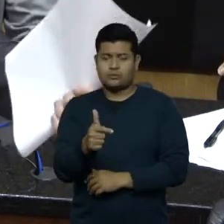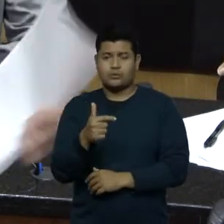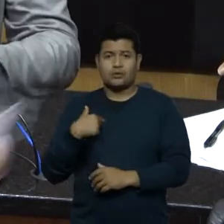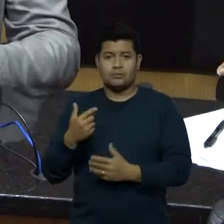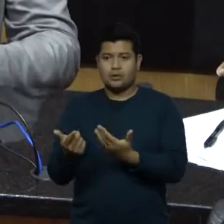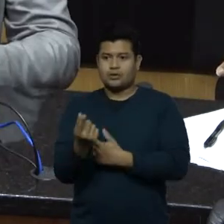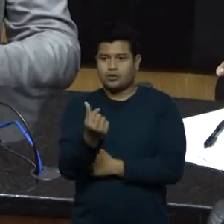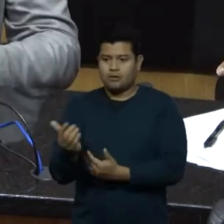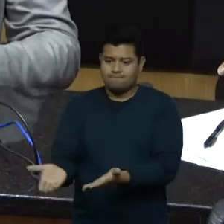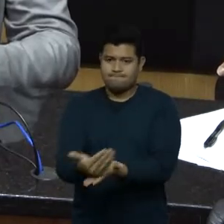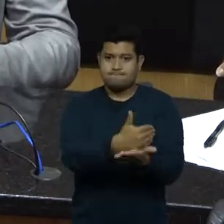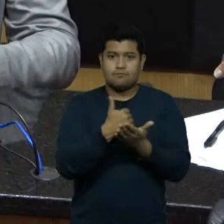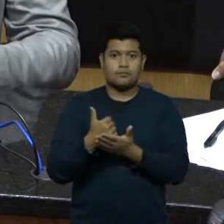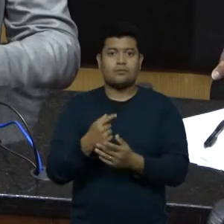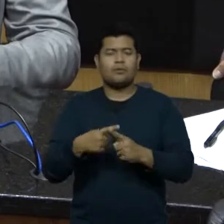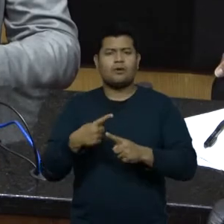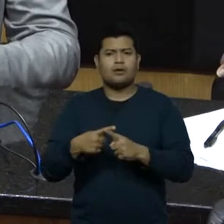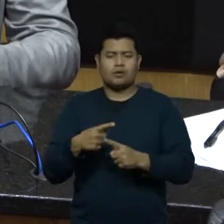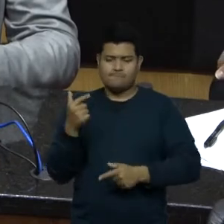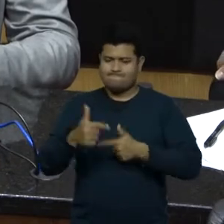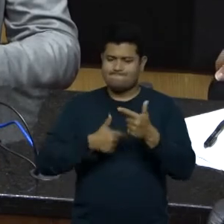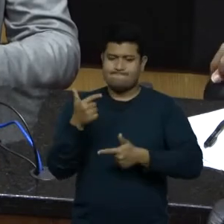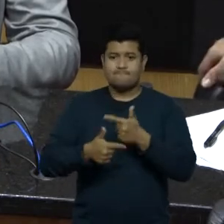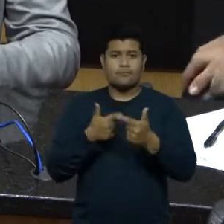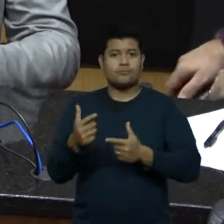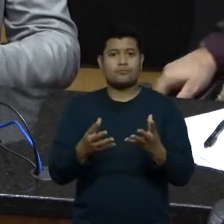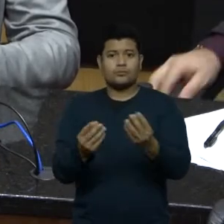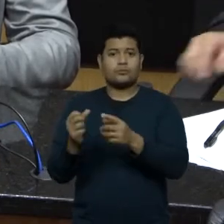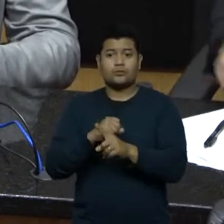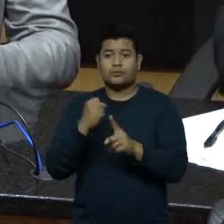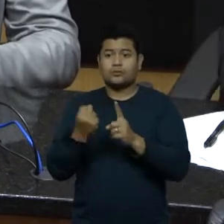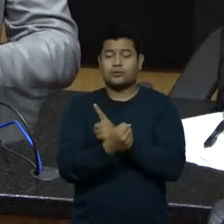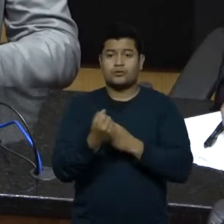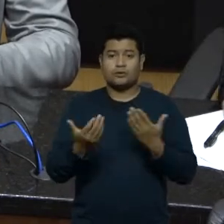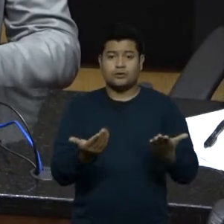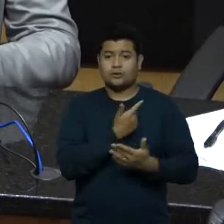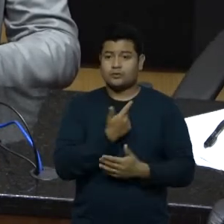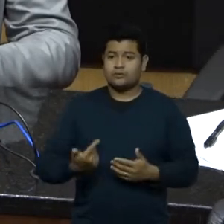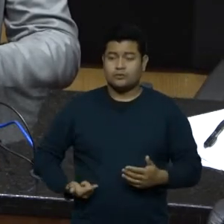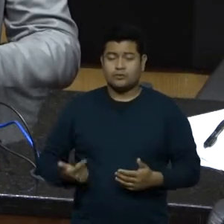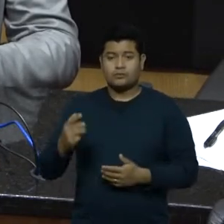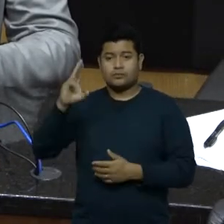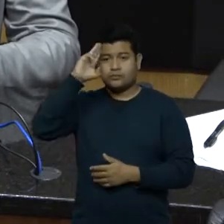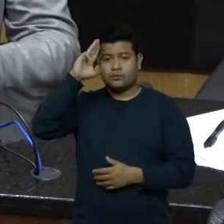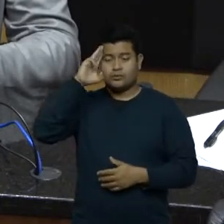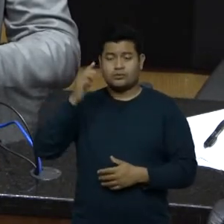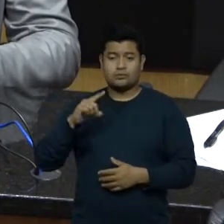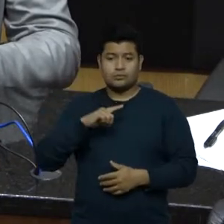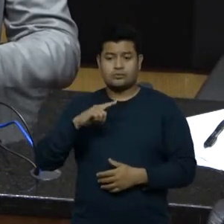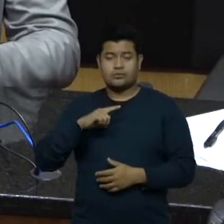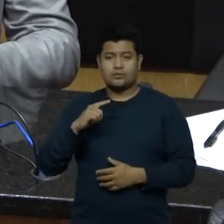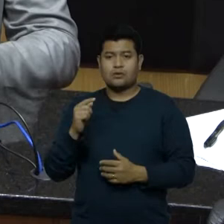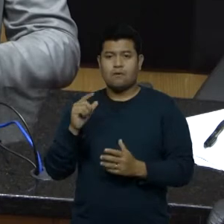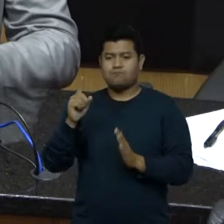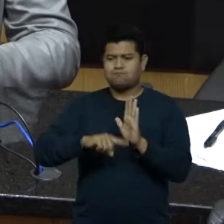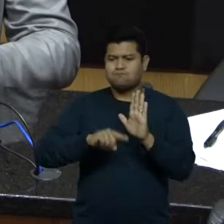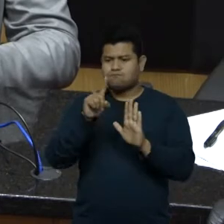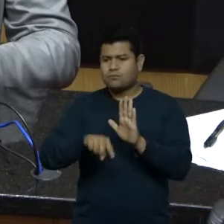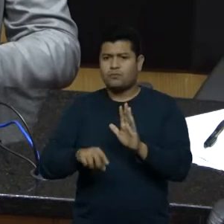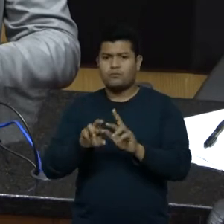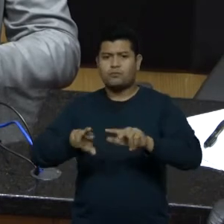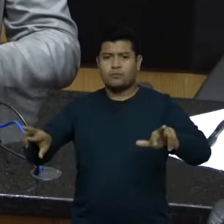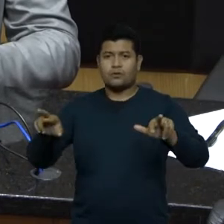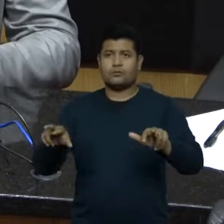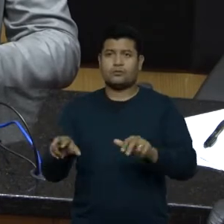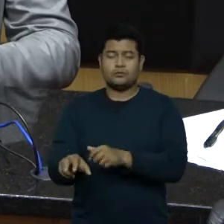todo o trabalho de toda uma sociedade graças ao governo Moisés que extingui o cargos quase 2 mil cargos extintos o